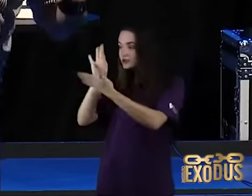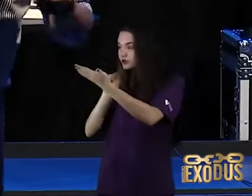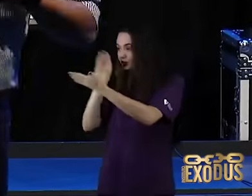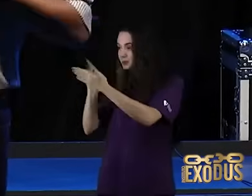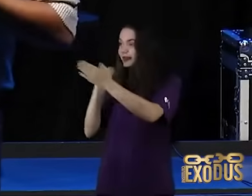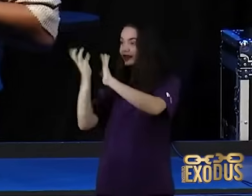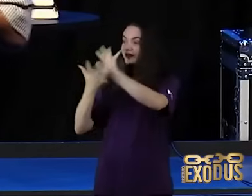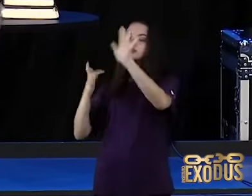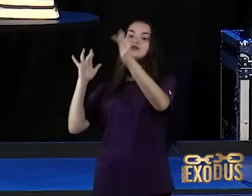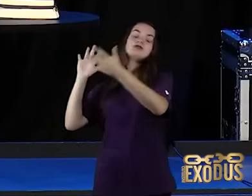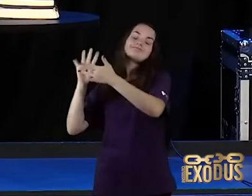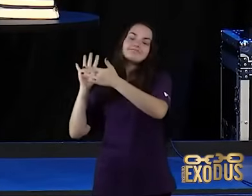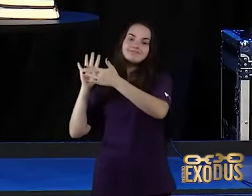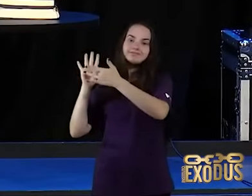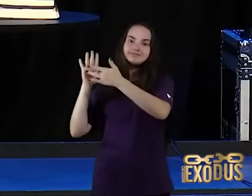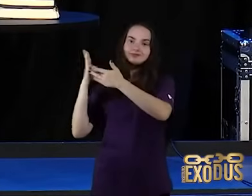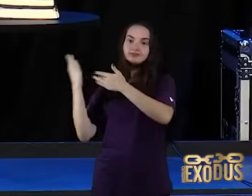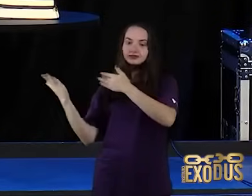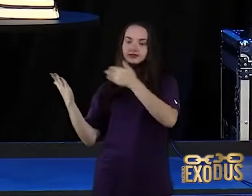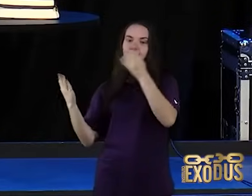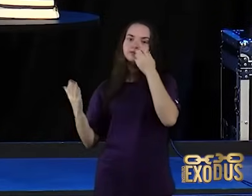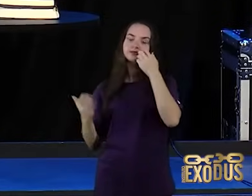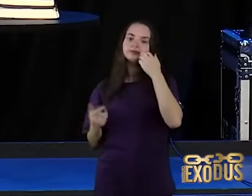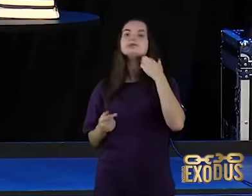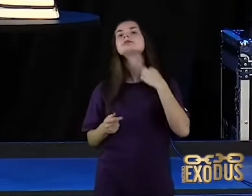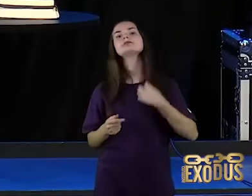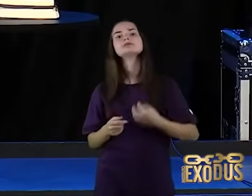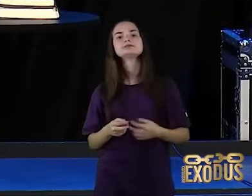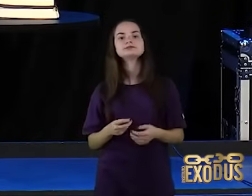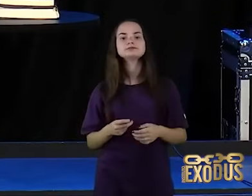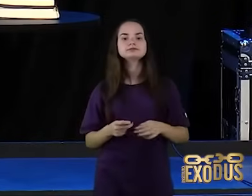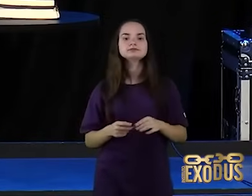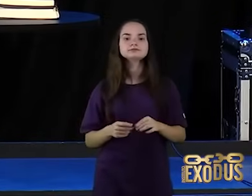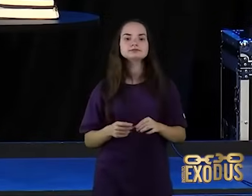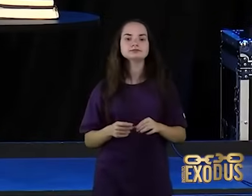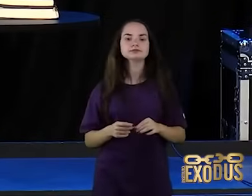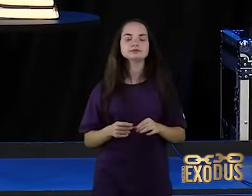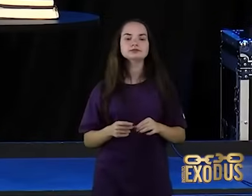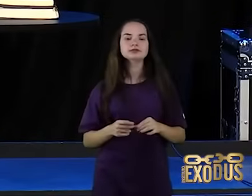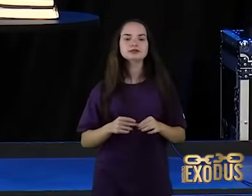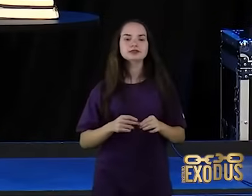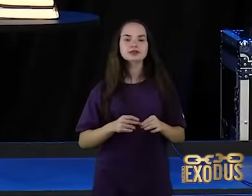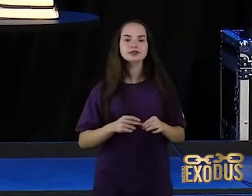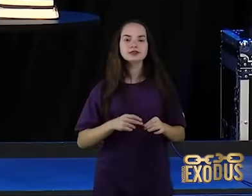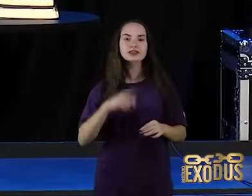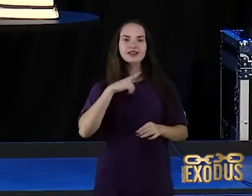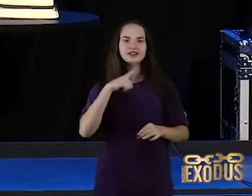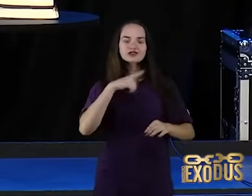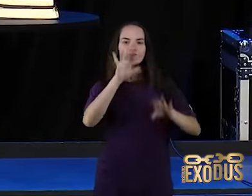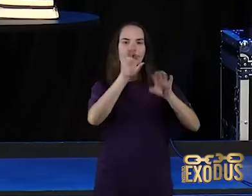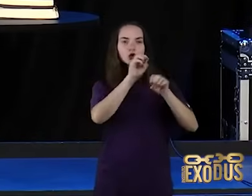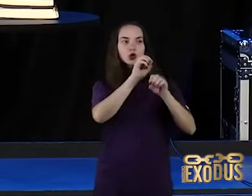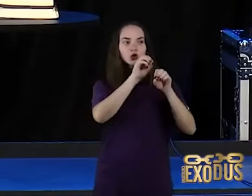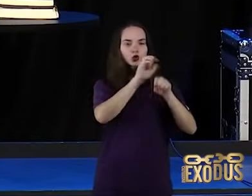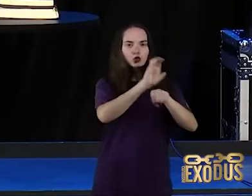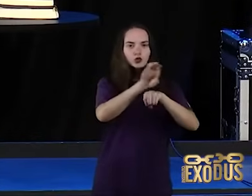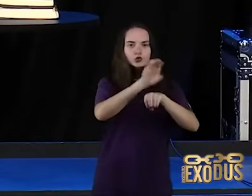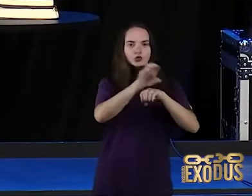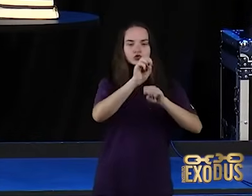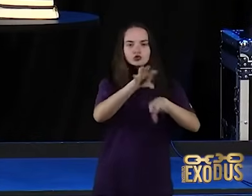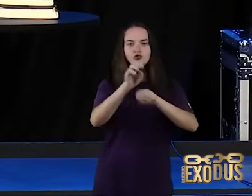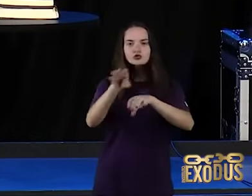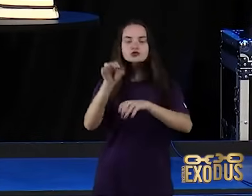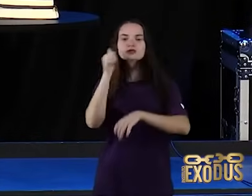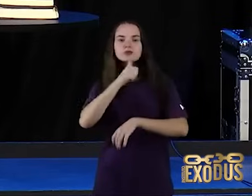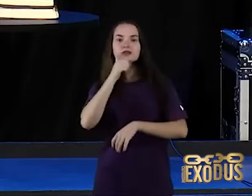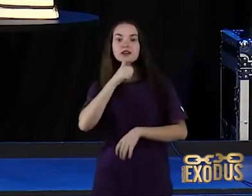que homem é ele é Jesus e aí a universidade da família fez isso mulher única pega